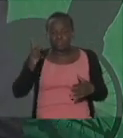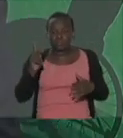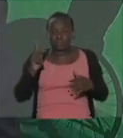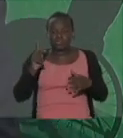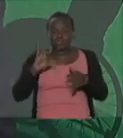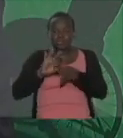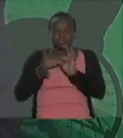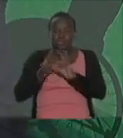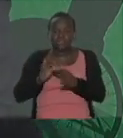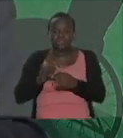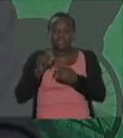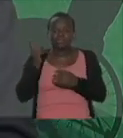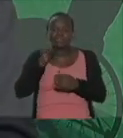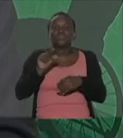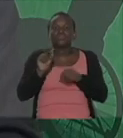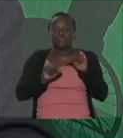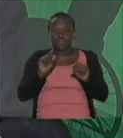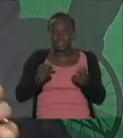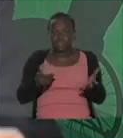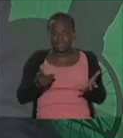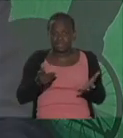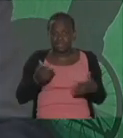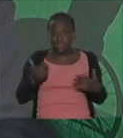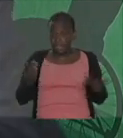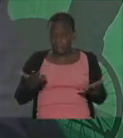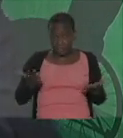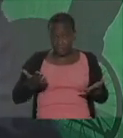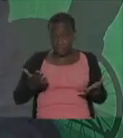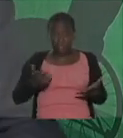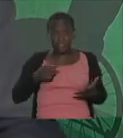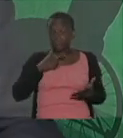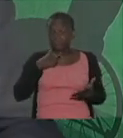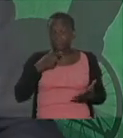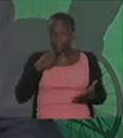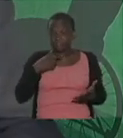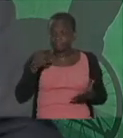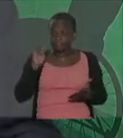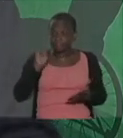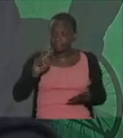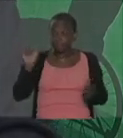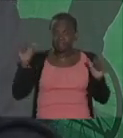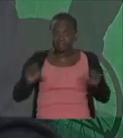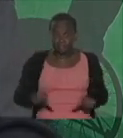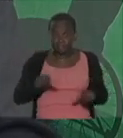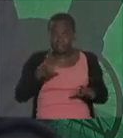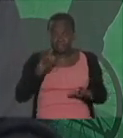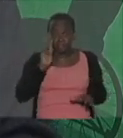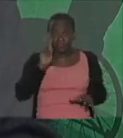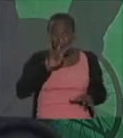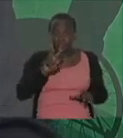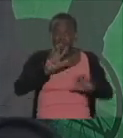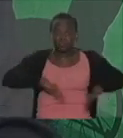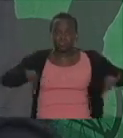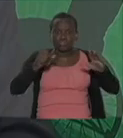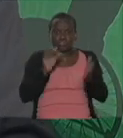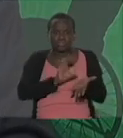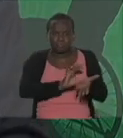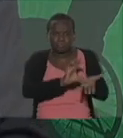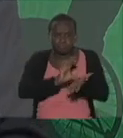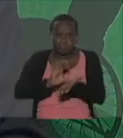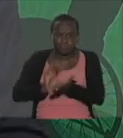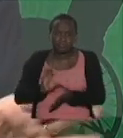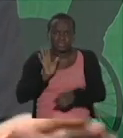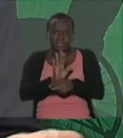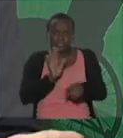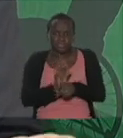relação ao legado Olímpico O Legado Olímpico do estado que é o Maracanã está na condição que está mas se você for pegar todo o investimento que